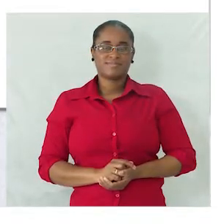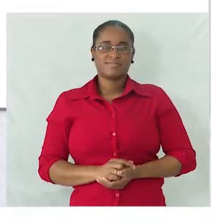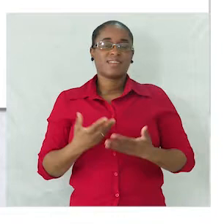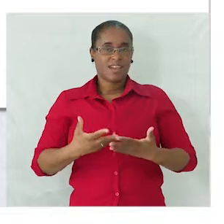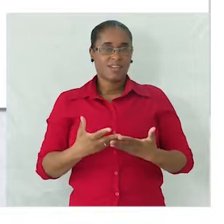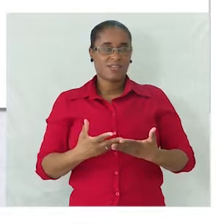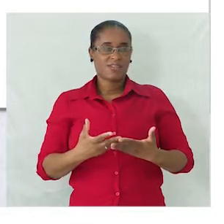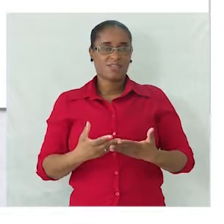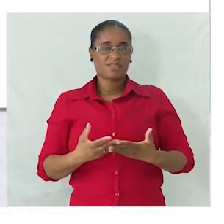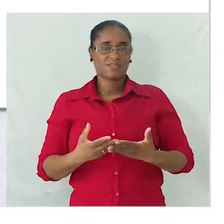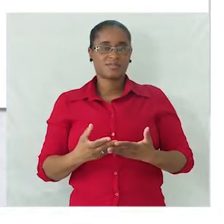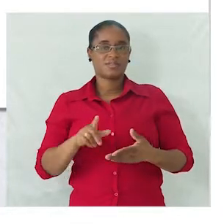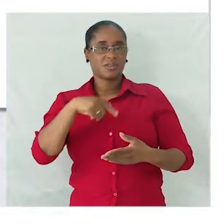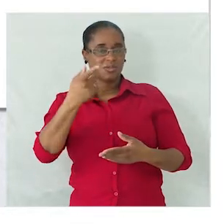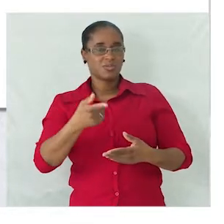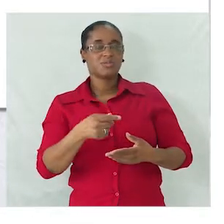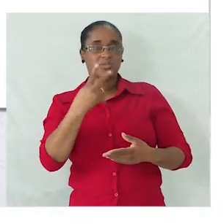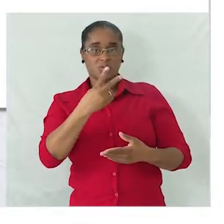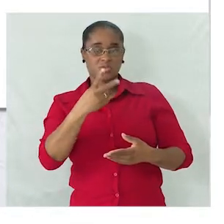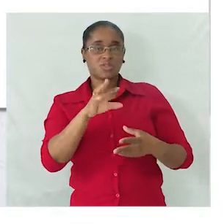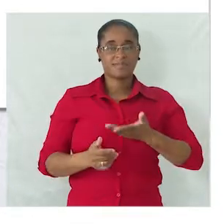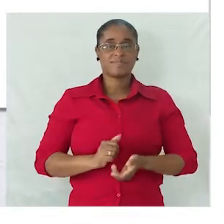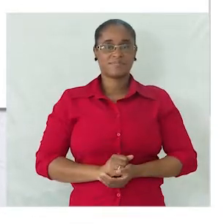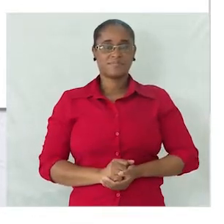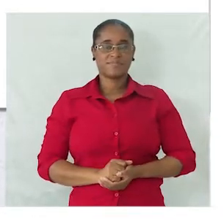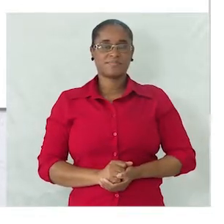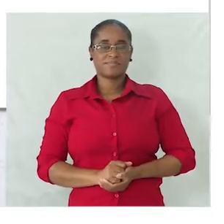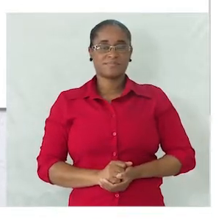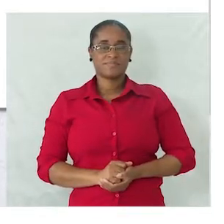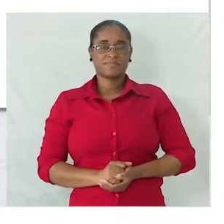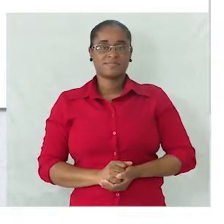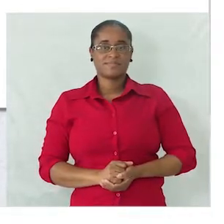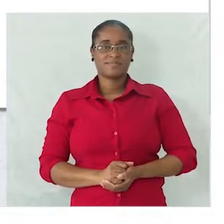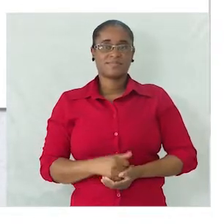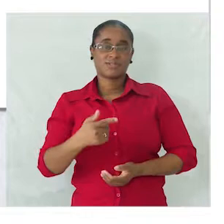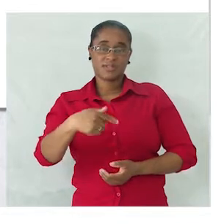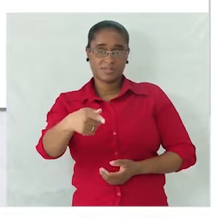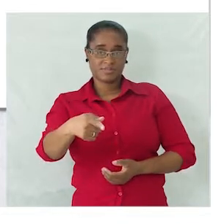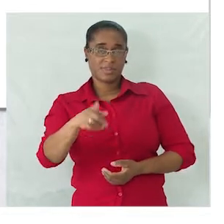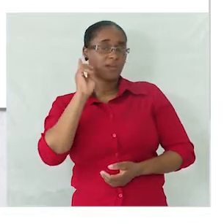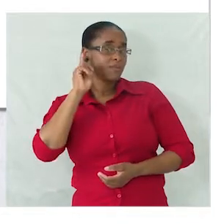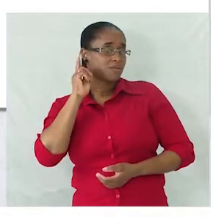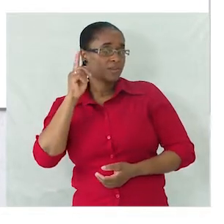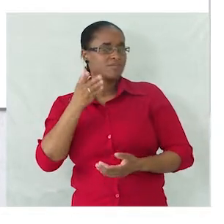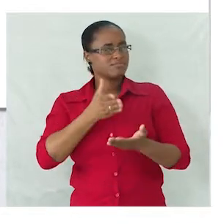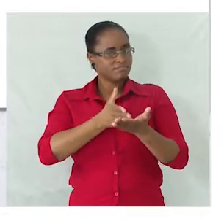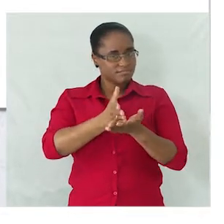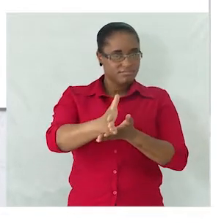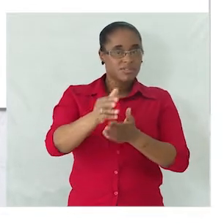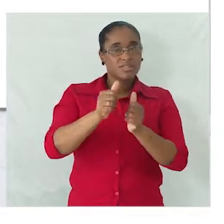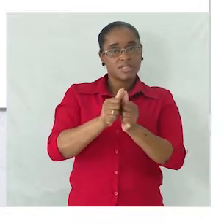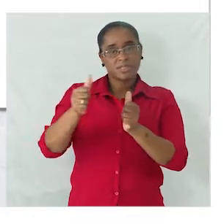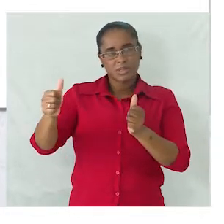Vamos agora ver as outras duas opções. A D é a seguinte. É importante manter uma